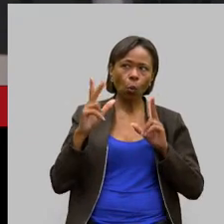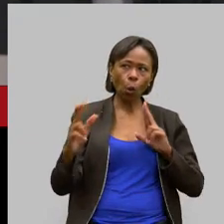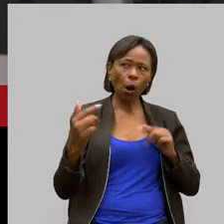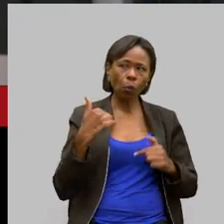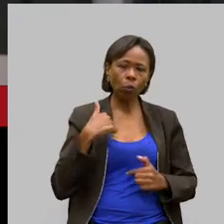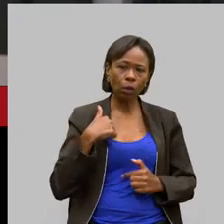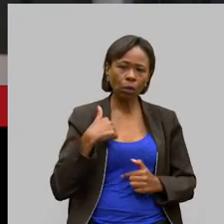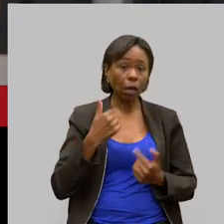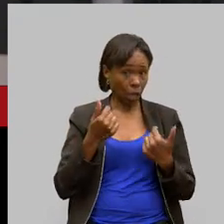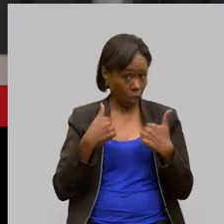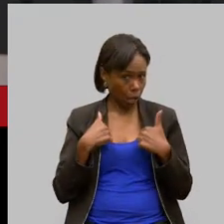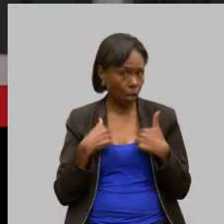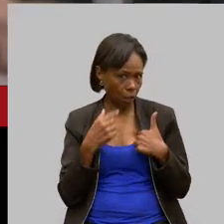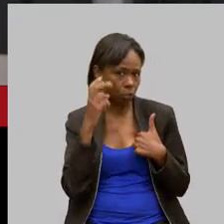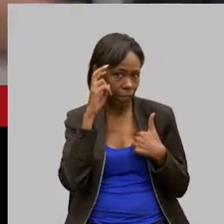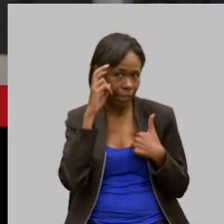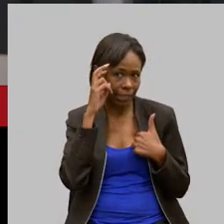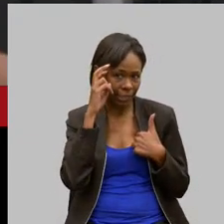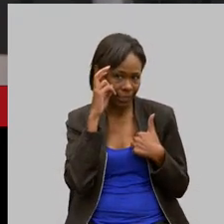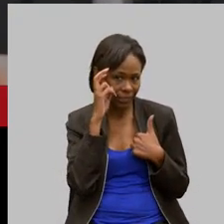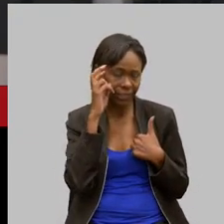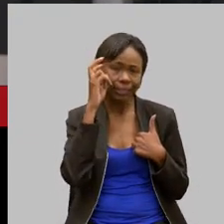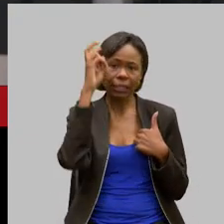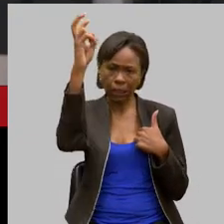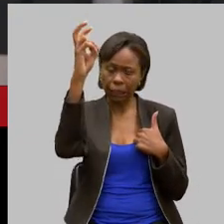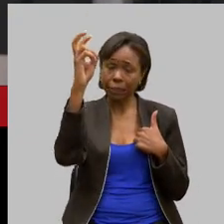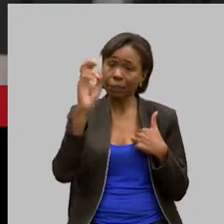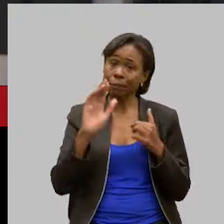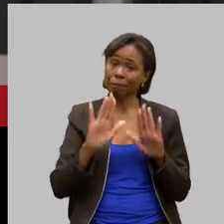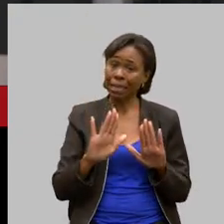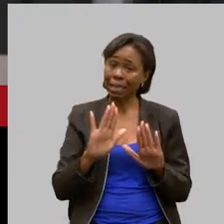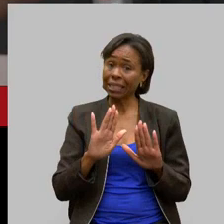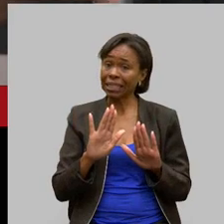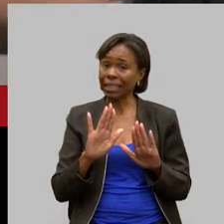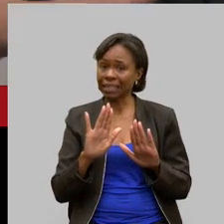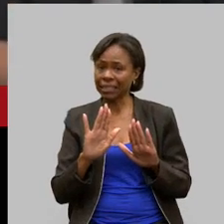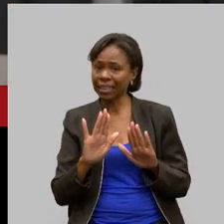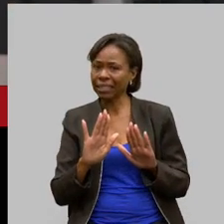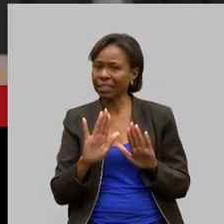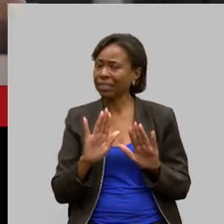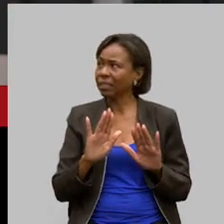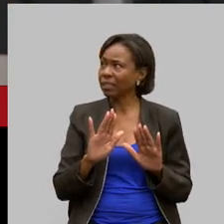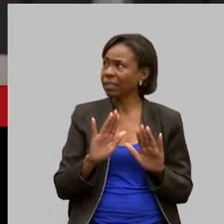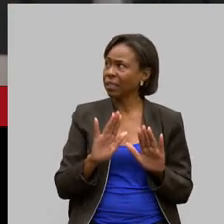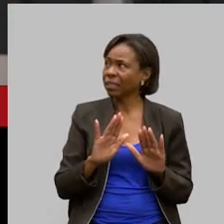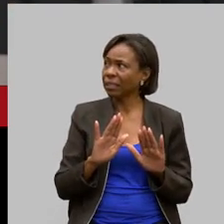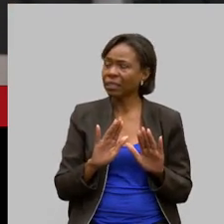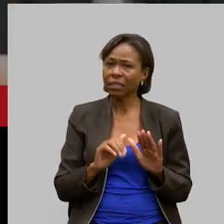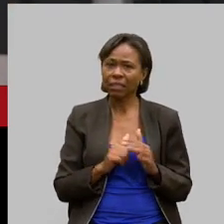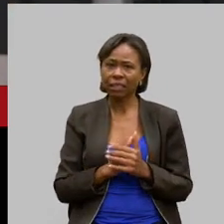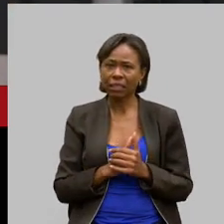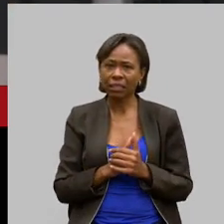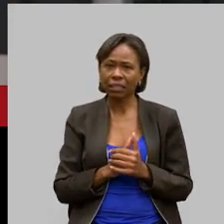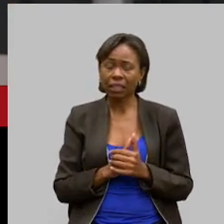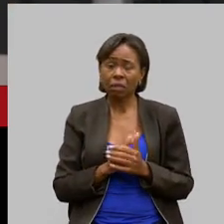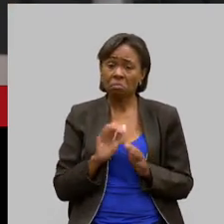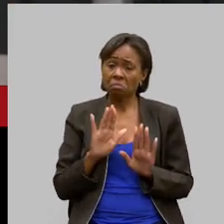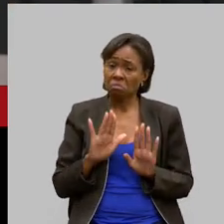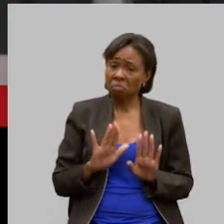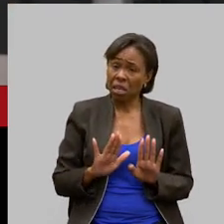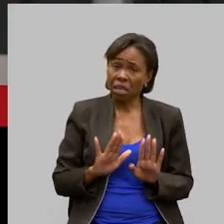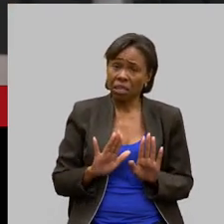inteligente mas assim o cur eu tenho que ler o livro 10 vezes aí eu fecho a prova uma vez só Não